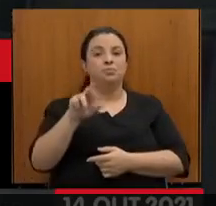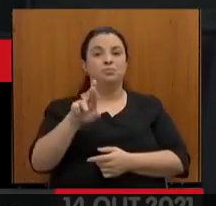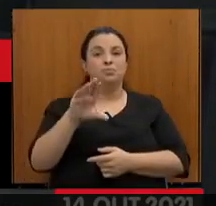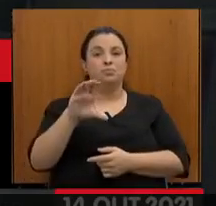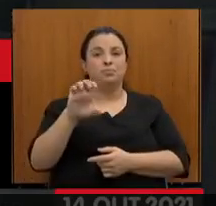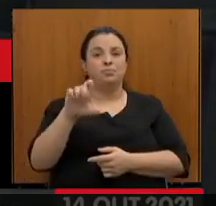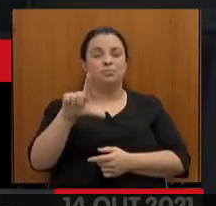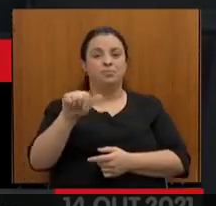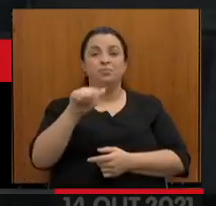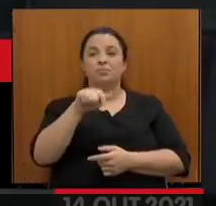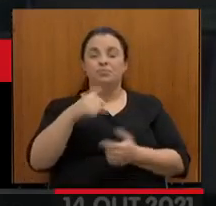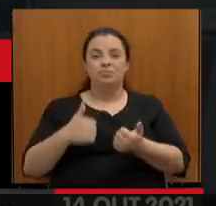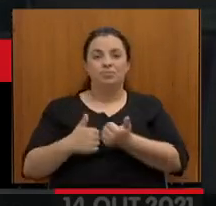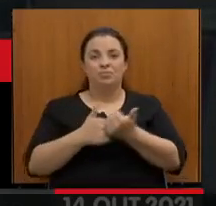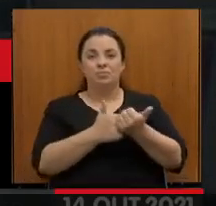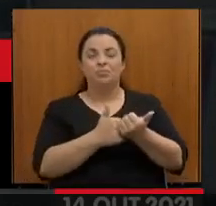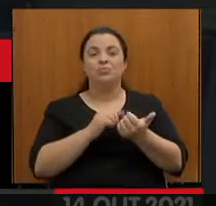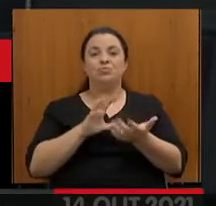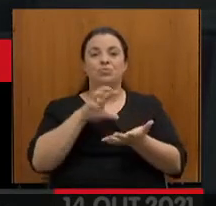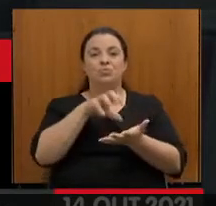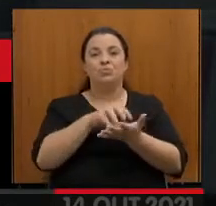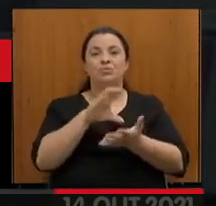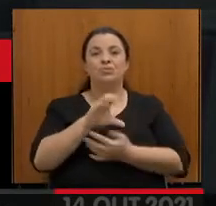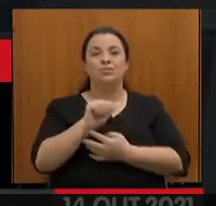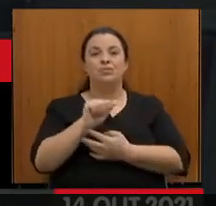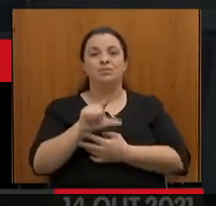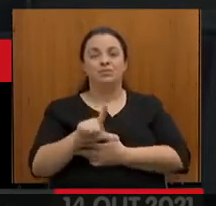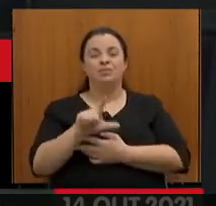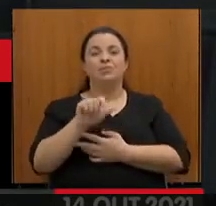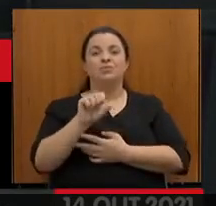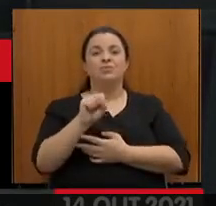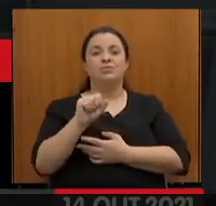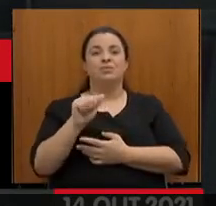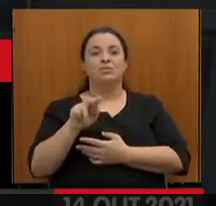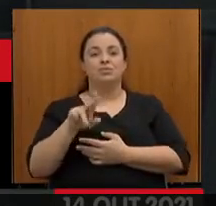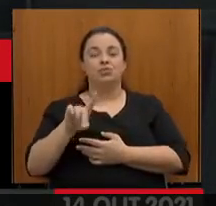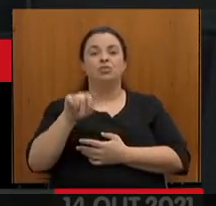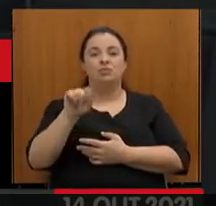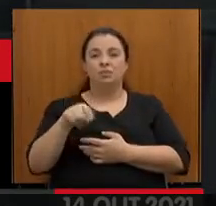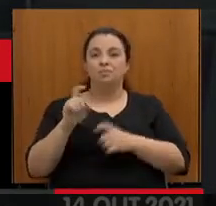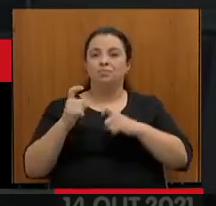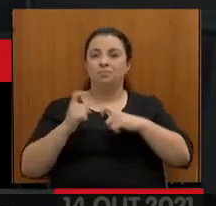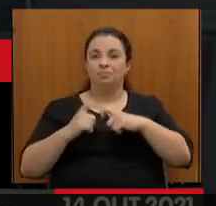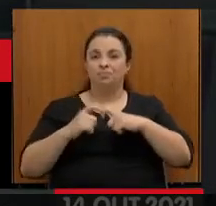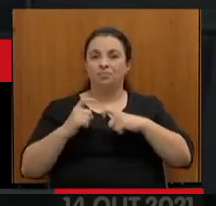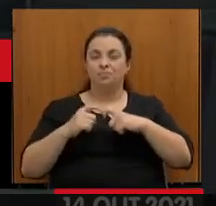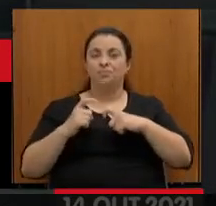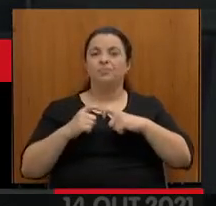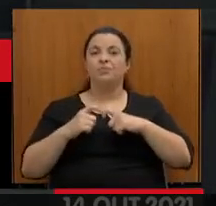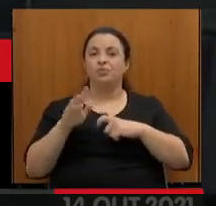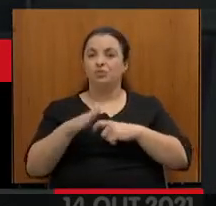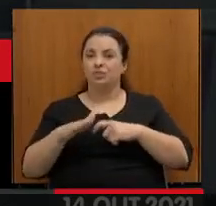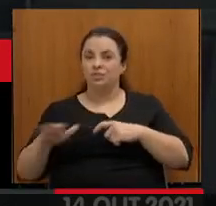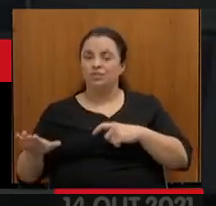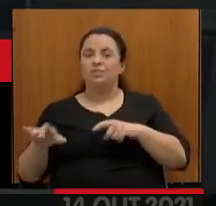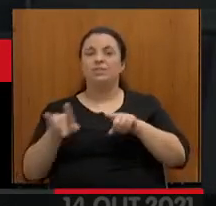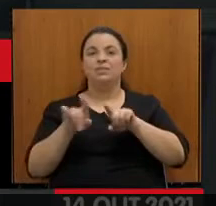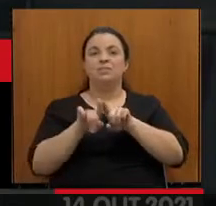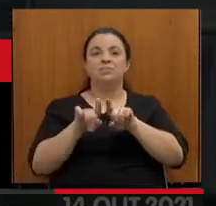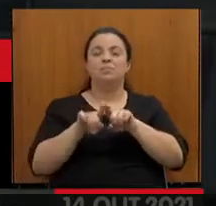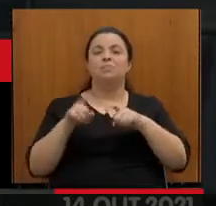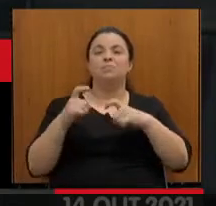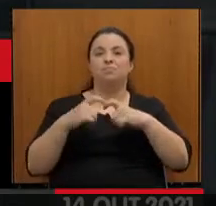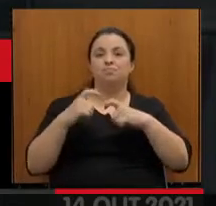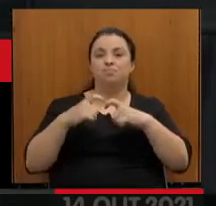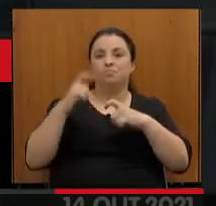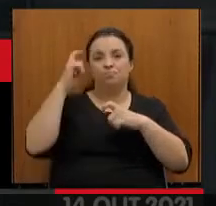nossa assessora do Cal Saúde, médica pediatra, neurologista, bacharel em Direito,